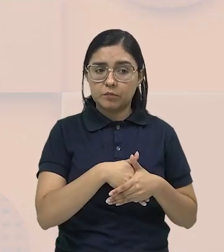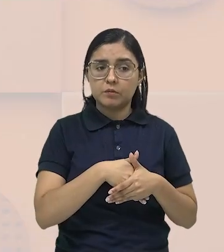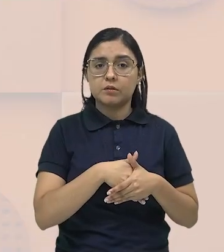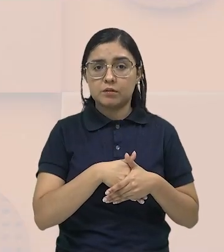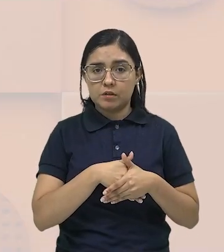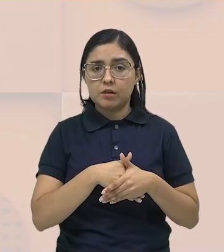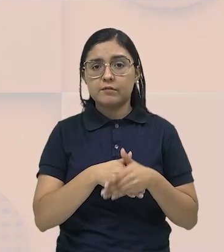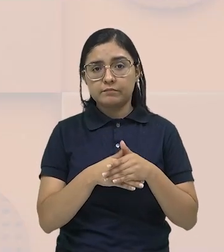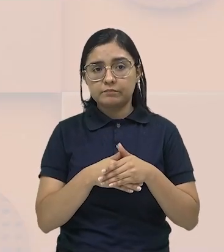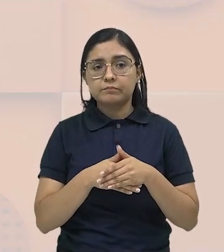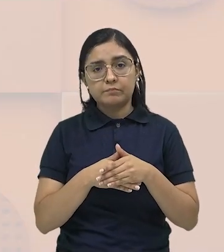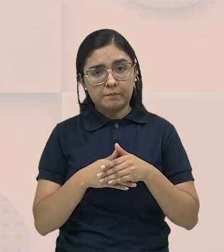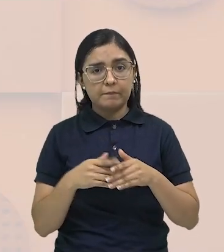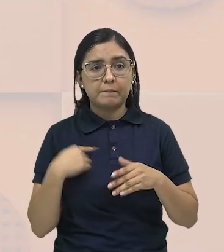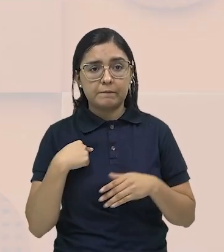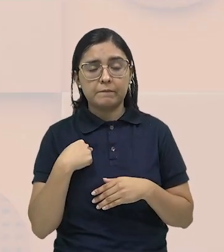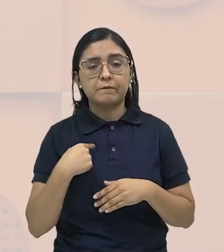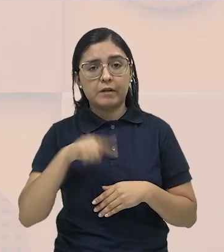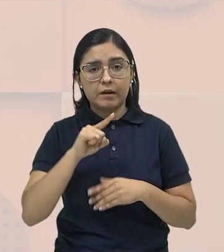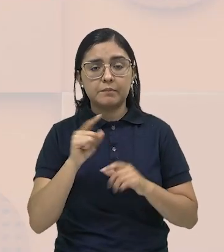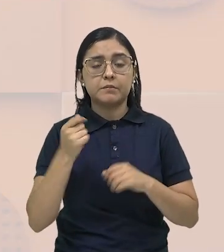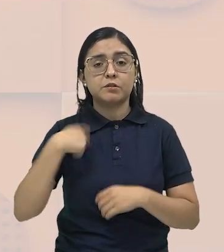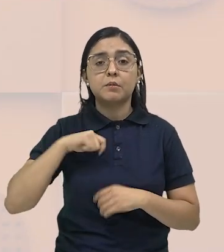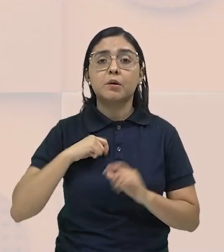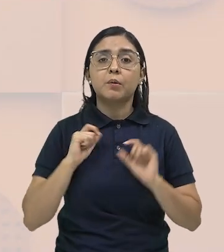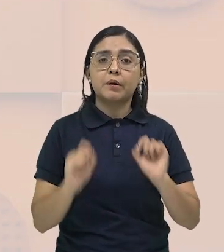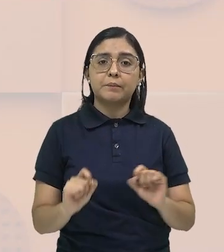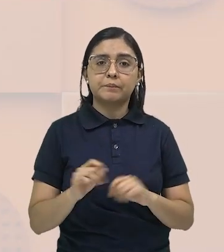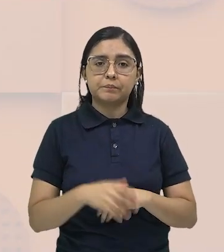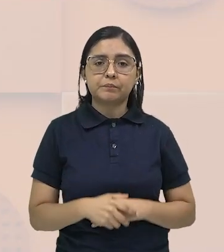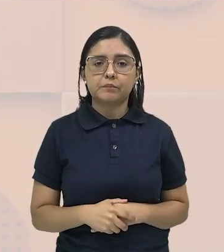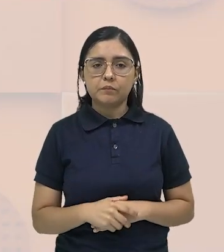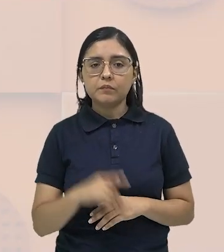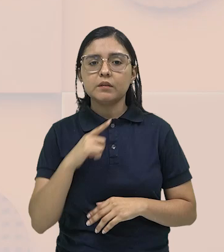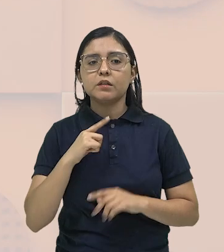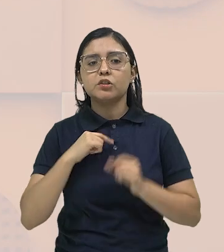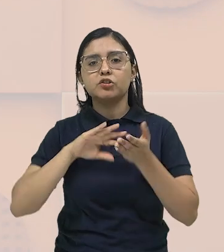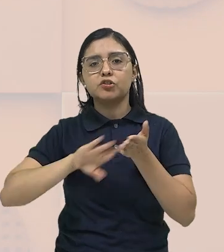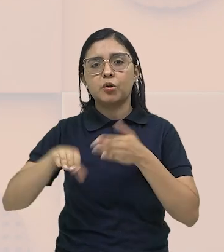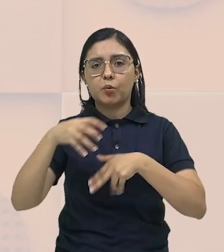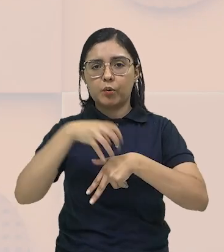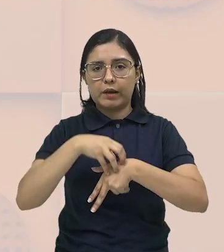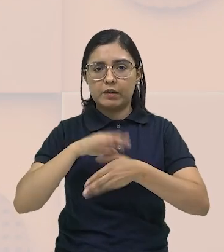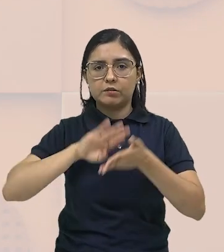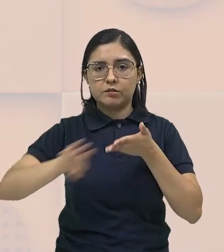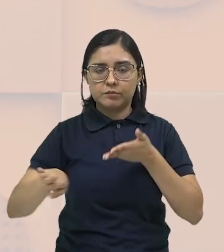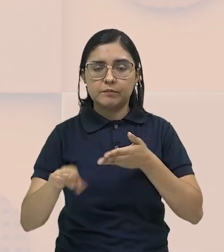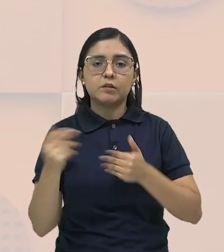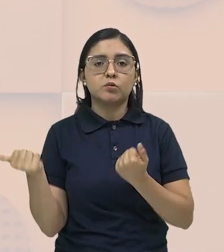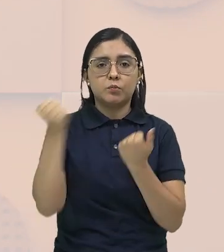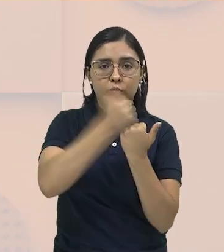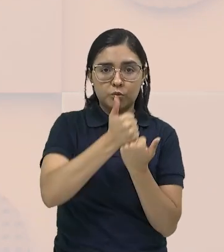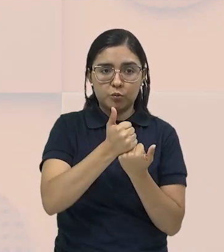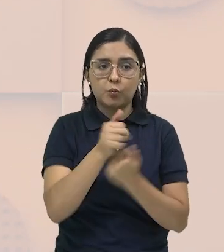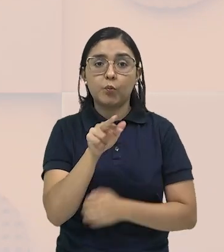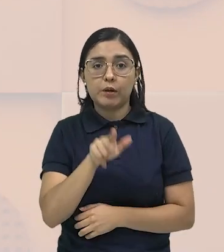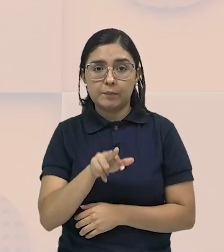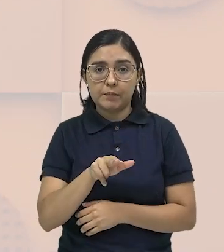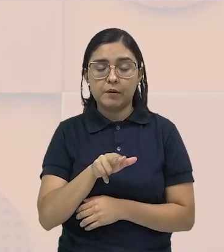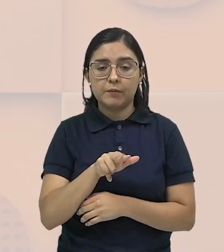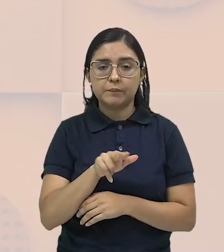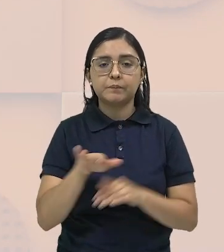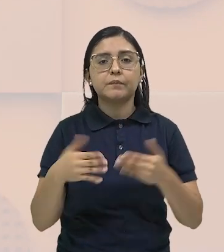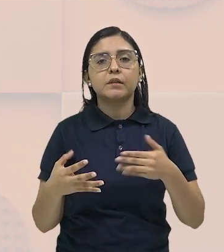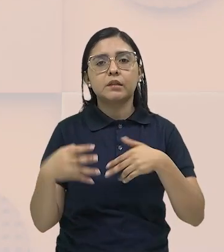Espanha ali, e acaba que ele retira o rei espanhol e coloca seu irmão, José Bonifácio, né? Então o rei